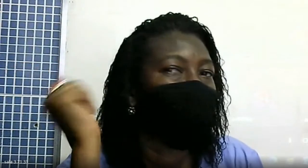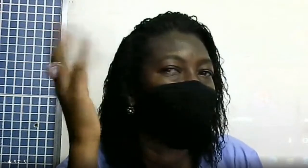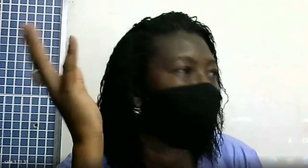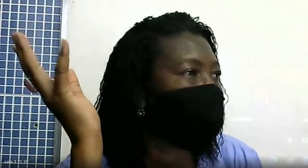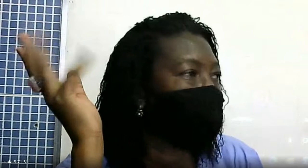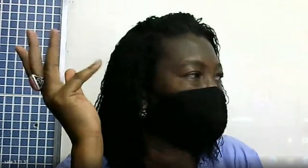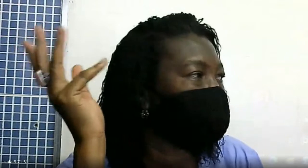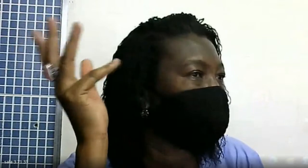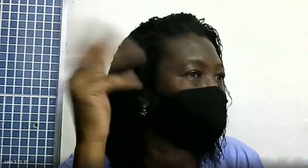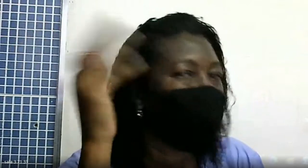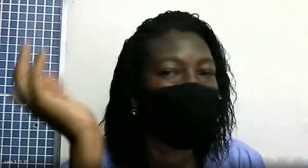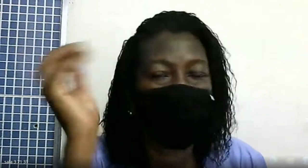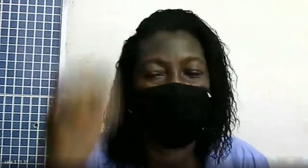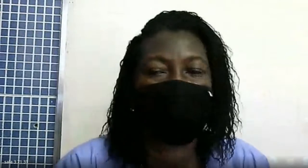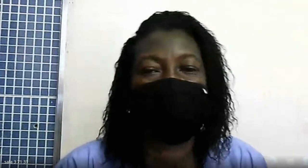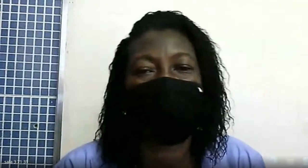Não foi, gente?